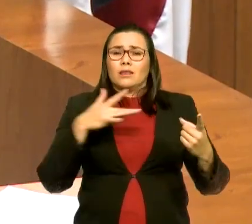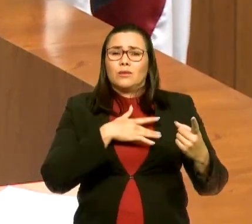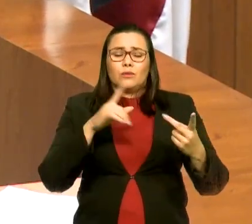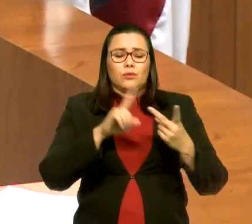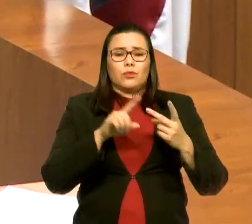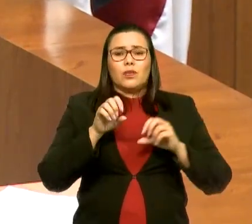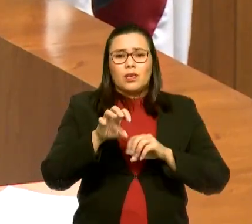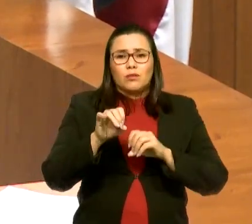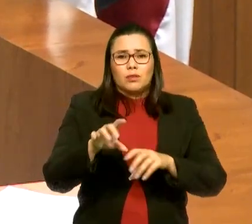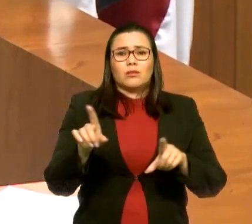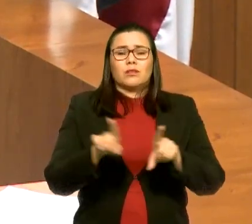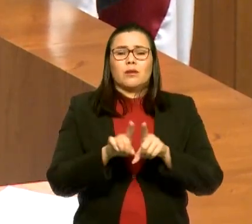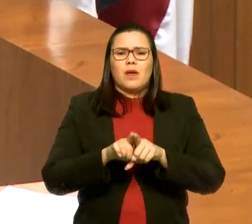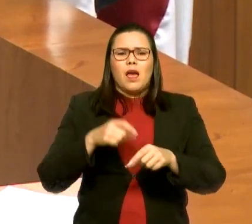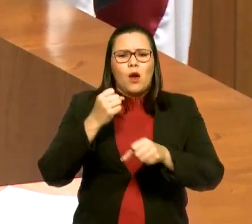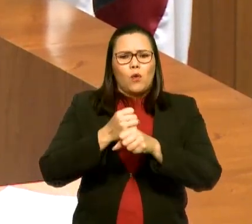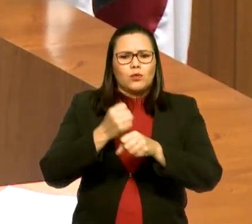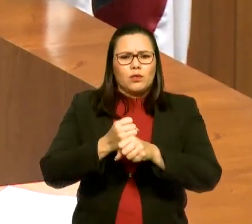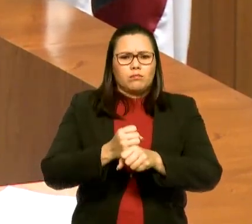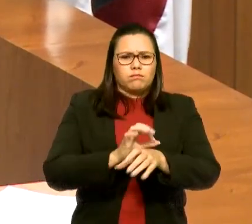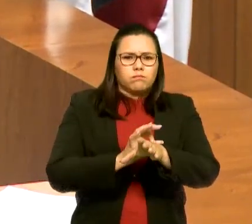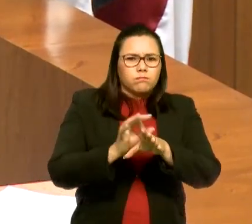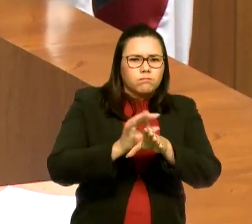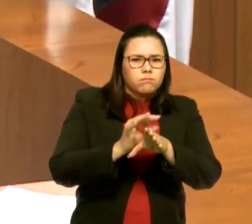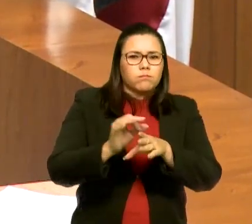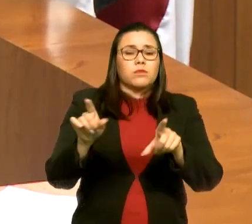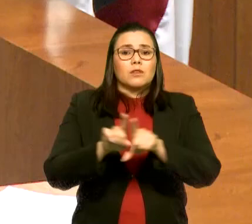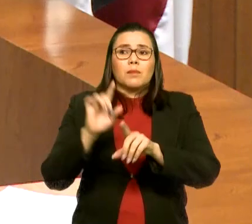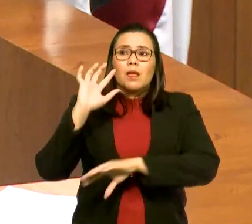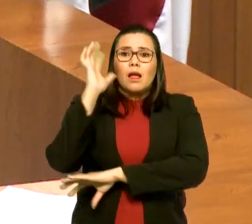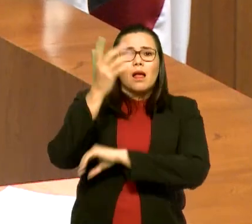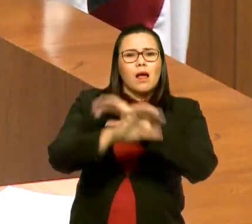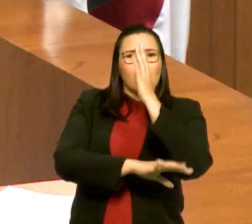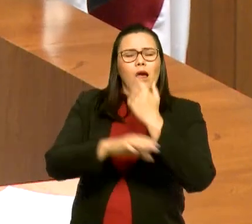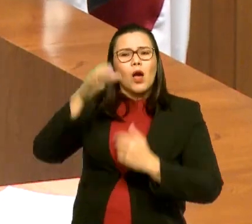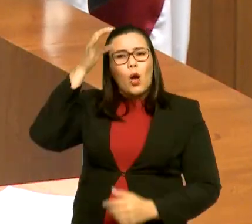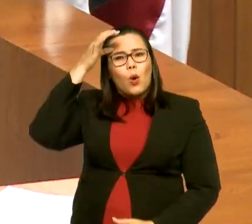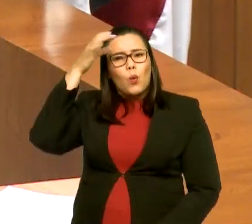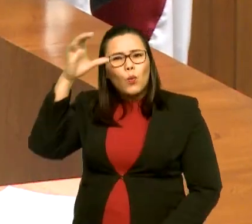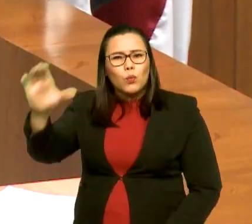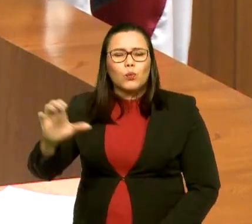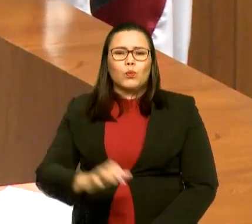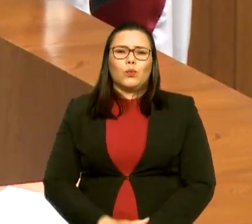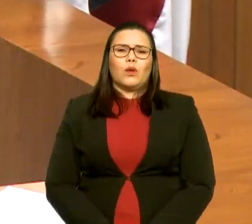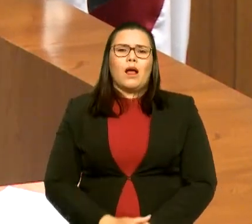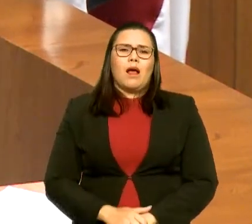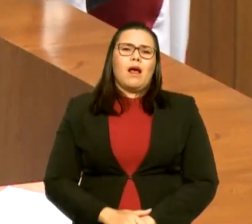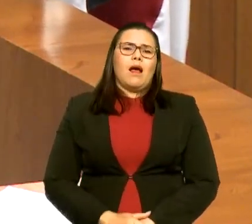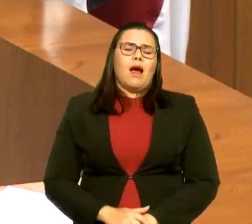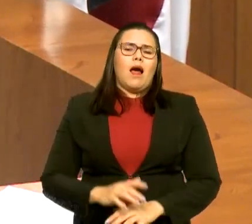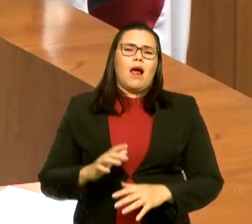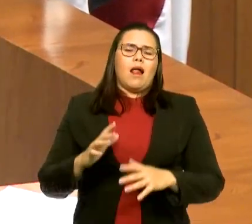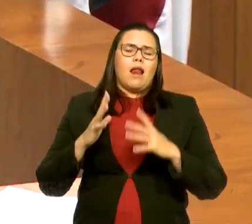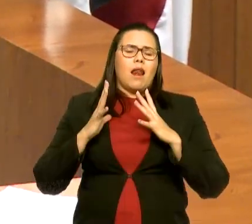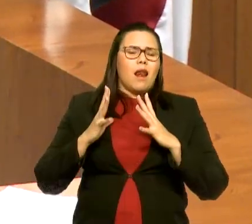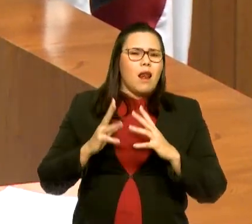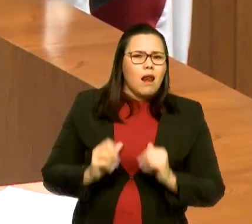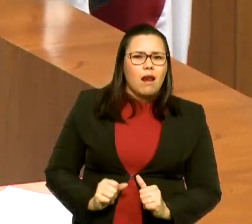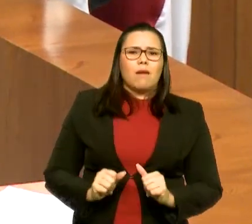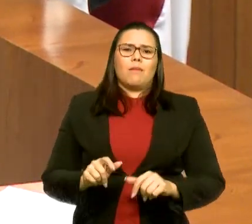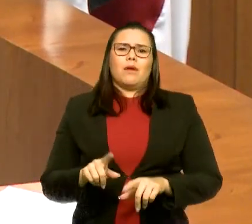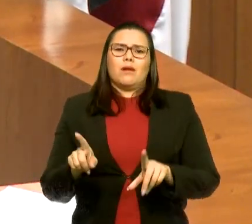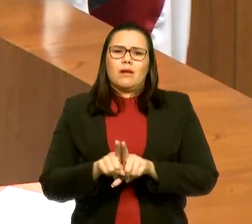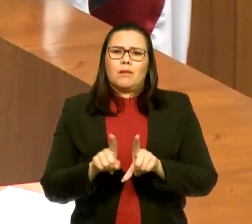das estradas, do meio ambiente, do saneamento, da cultura, da inovação tecnológica, da economia